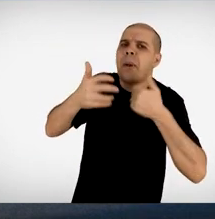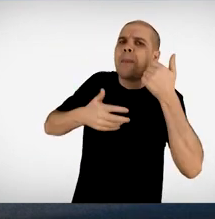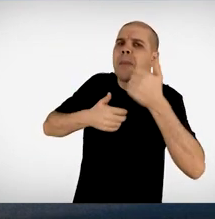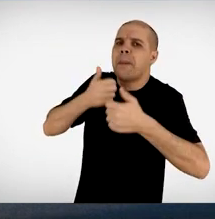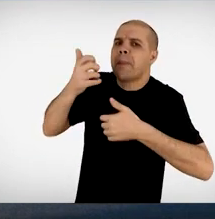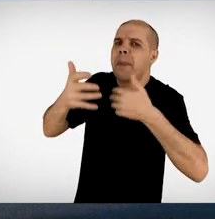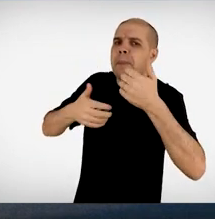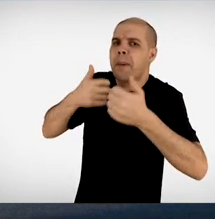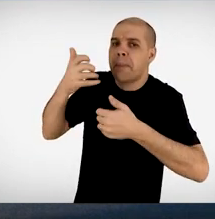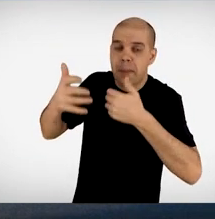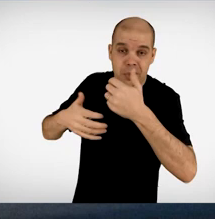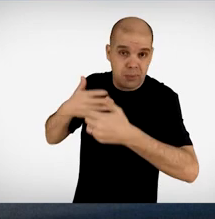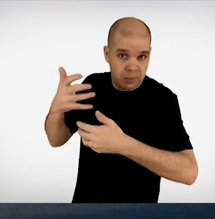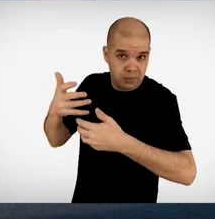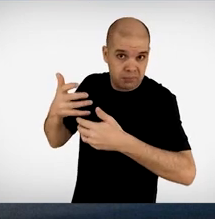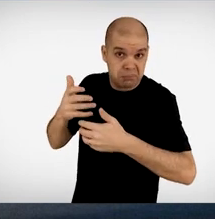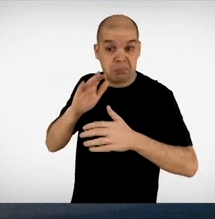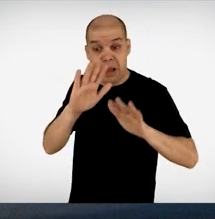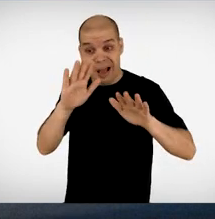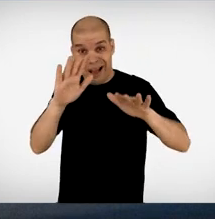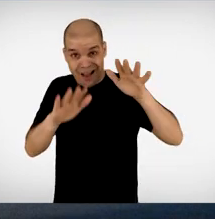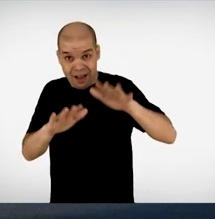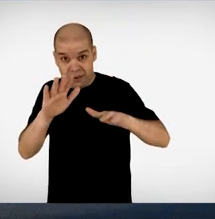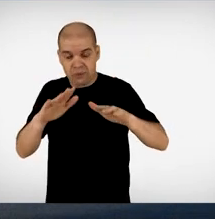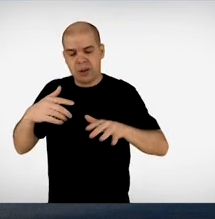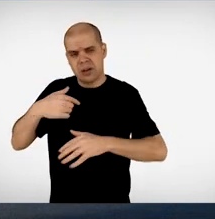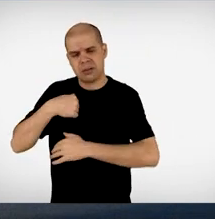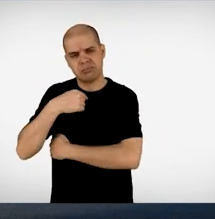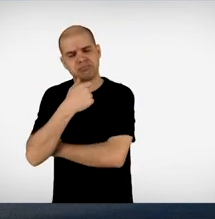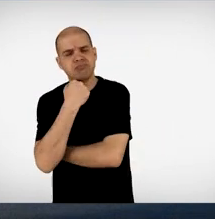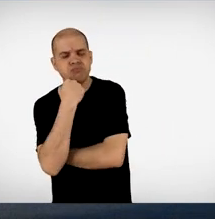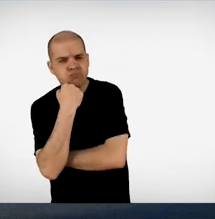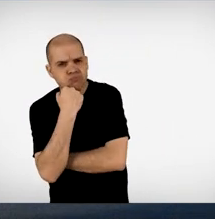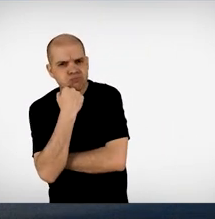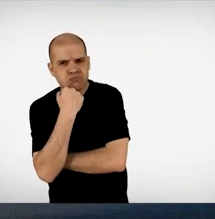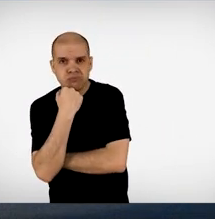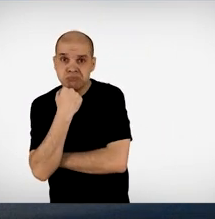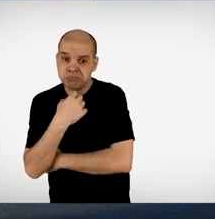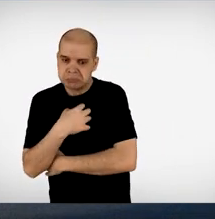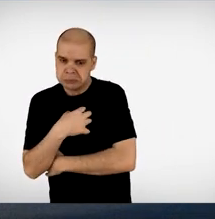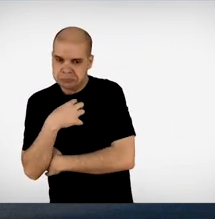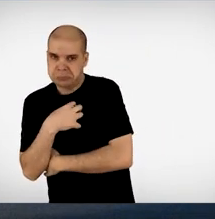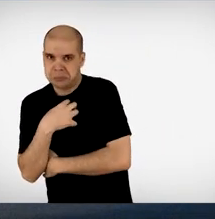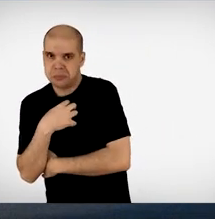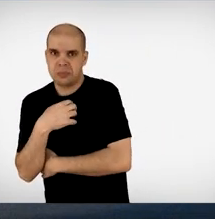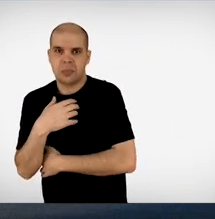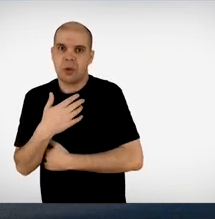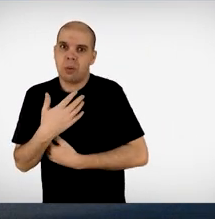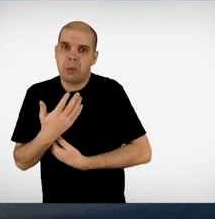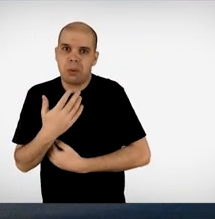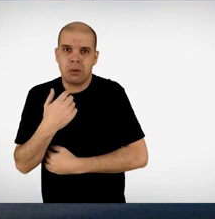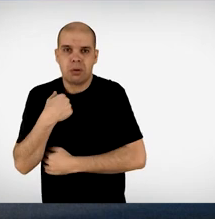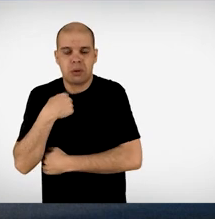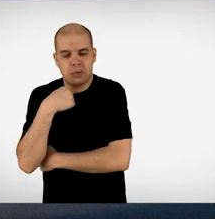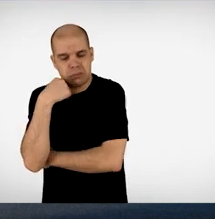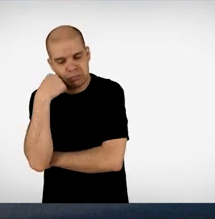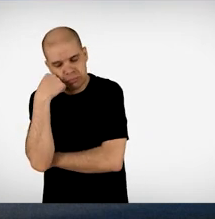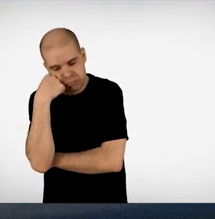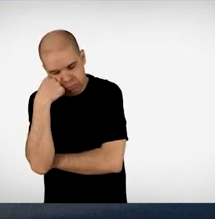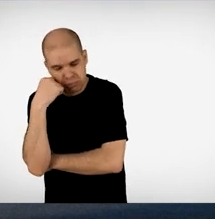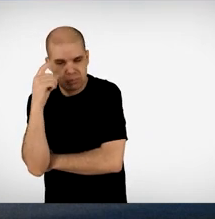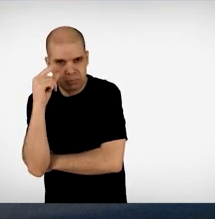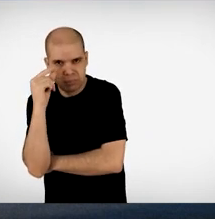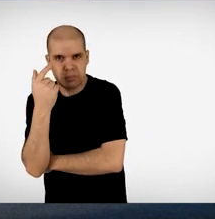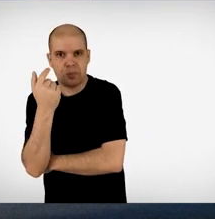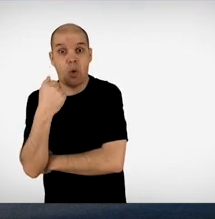falando alguma coisa e eu me sinto com raiva, se eu me sinto com sono, se eu me sinto irritada, seduzida, interessada, esses elementos